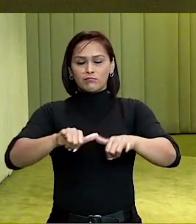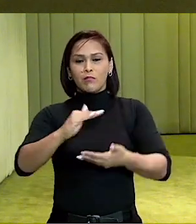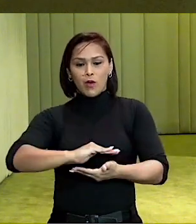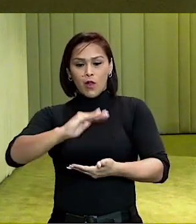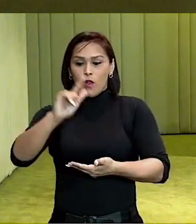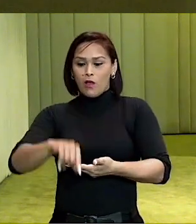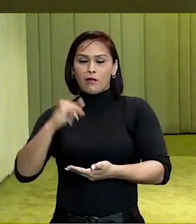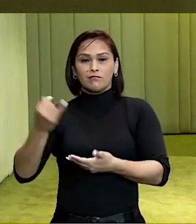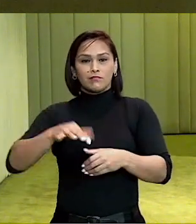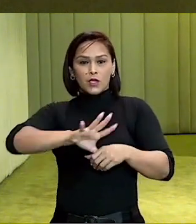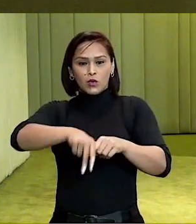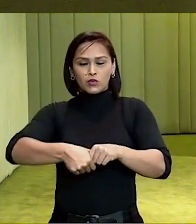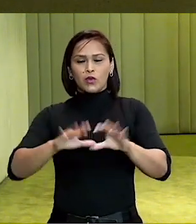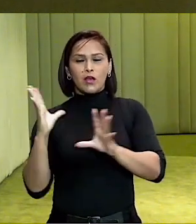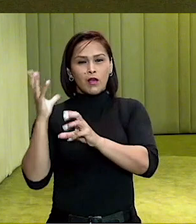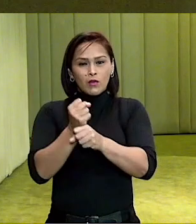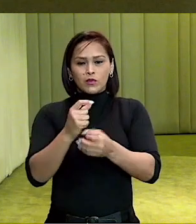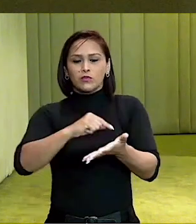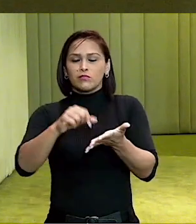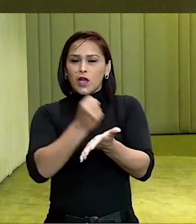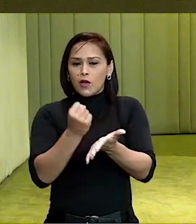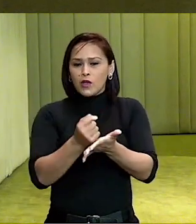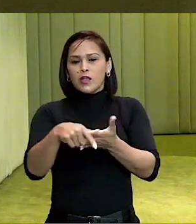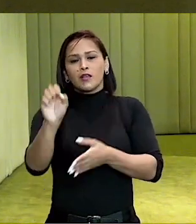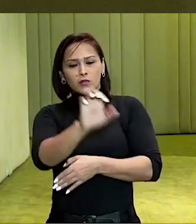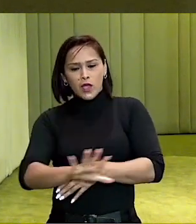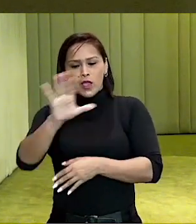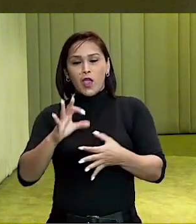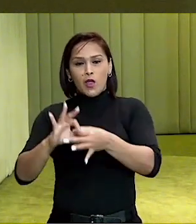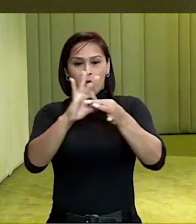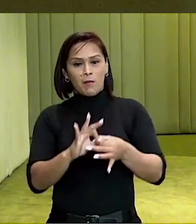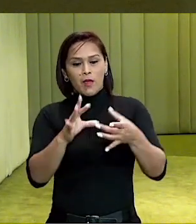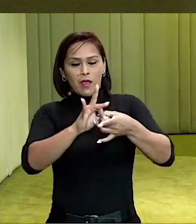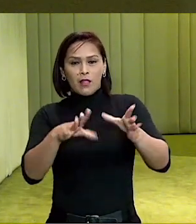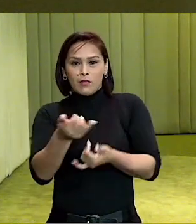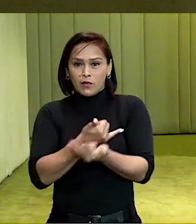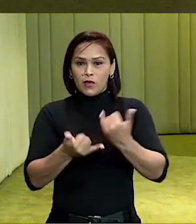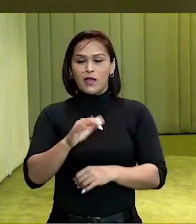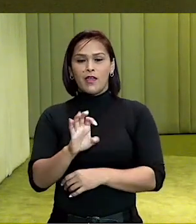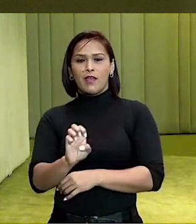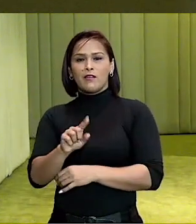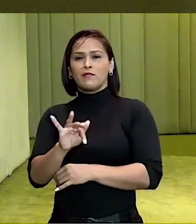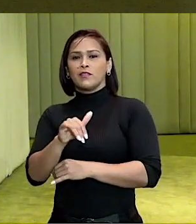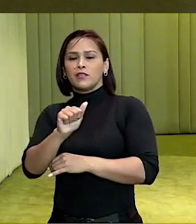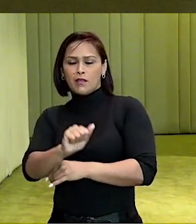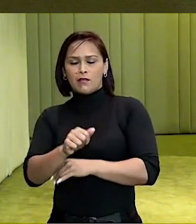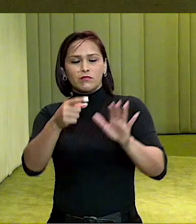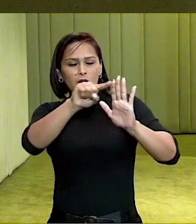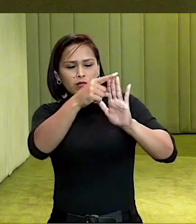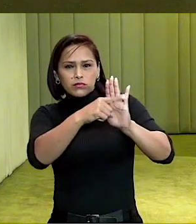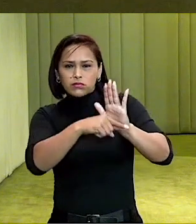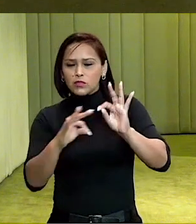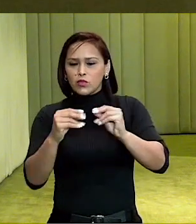A conclusão das negociações com a Associação Europeia de Livre Comércio, a EFTA, as tratativas em curso